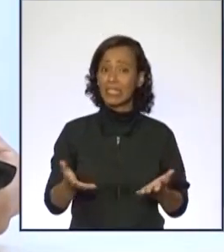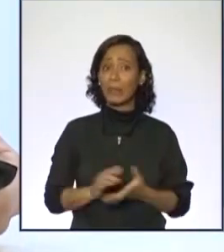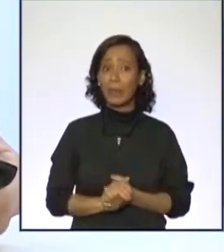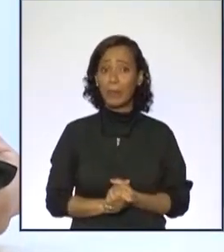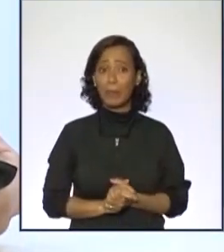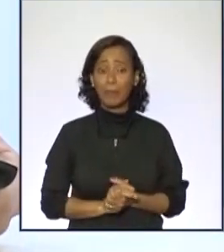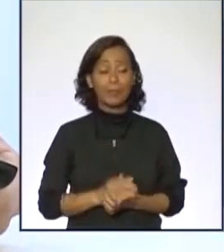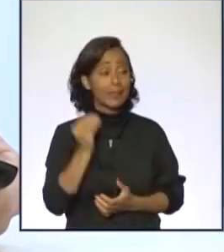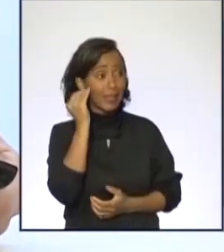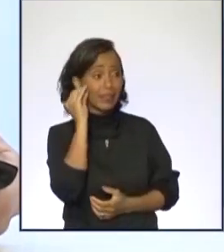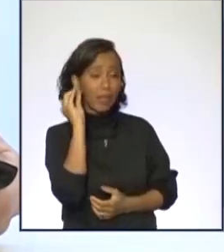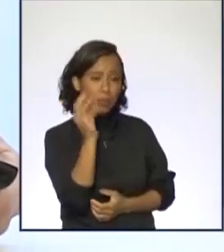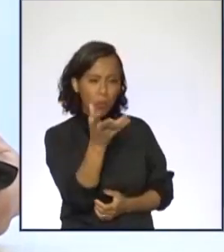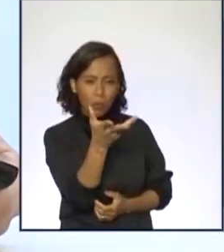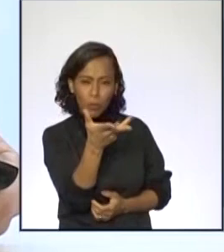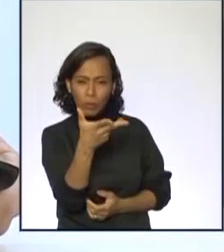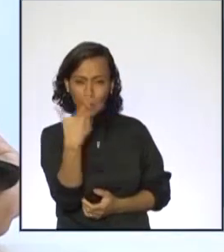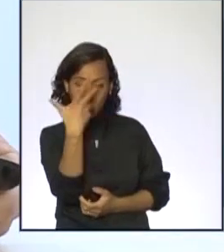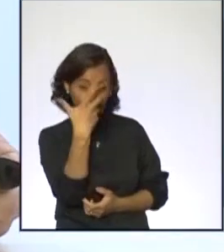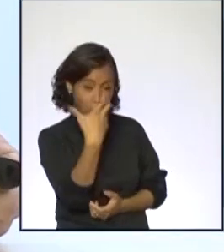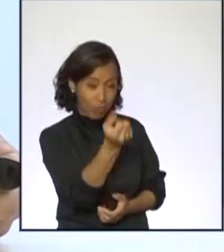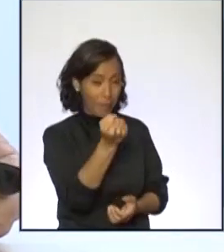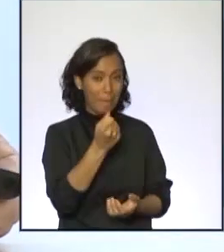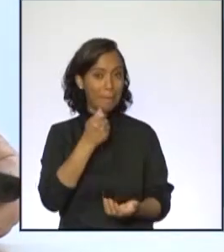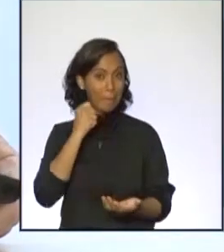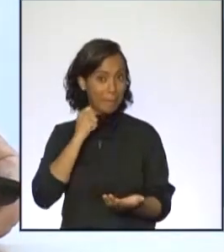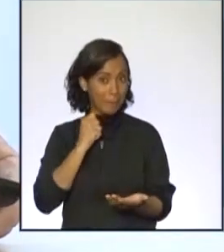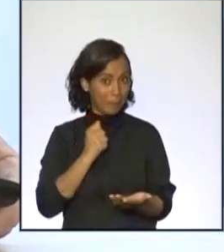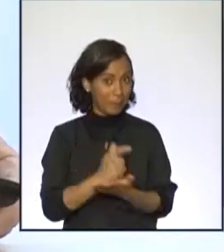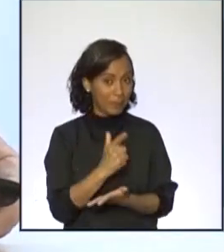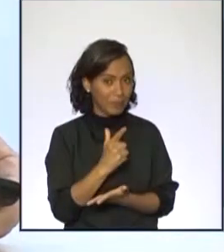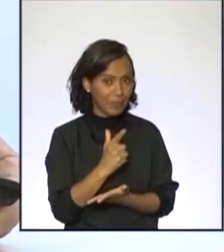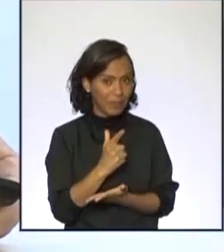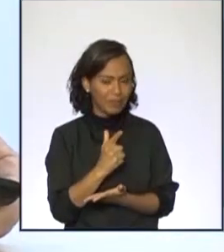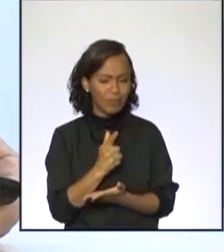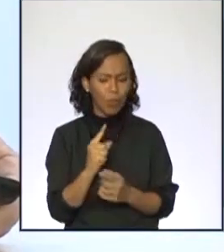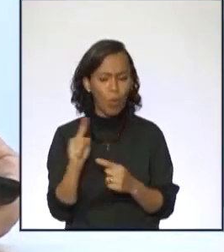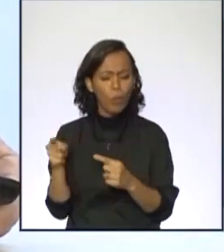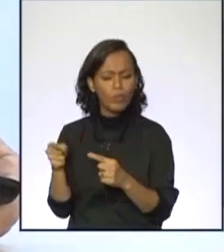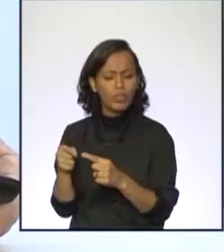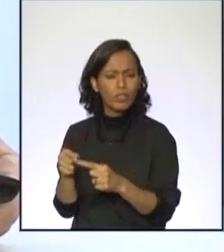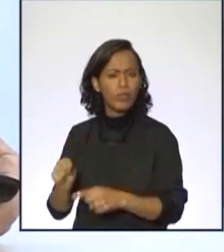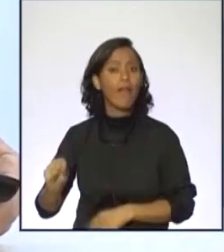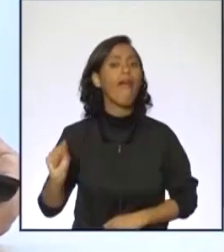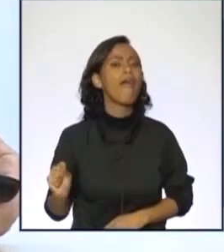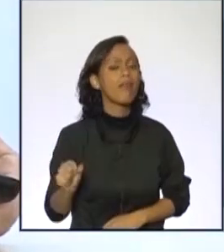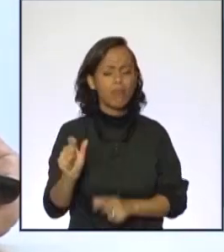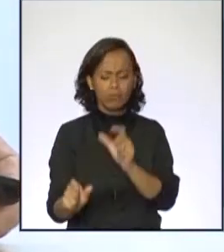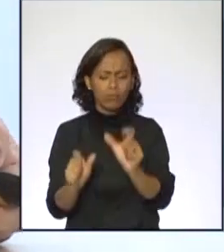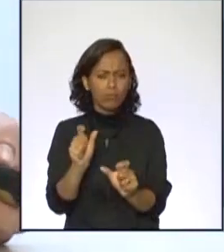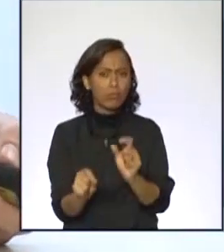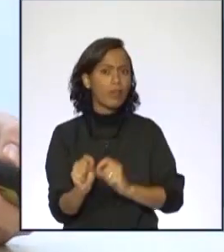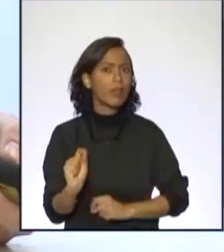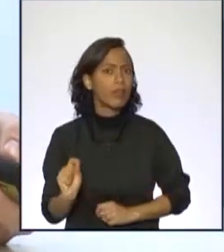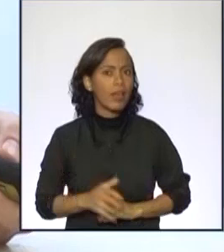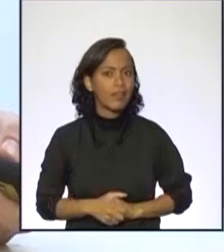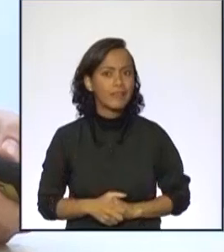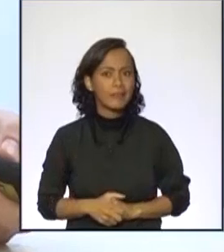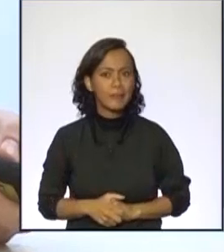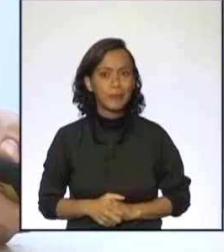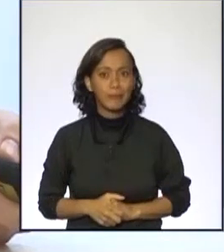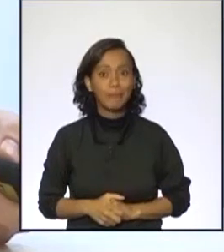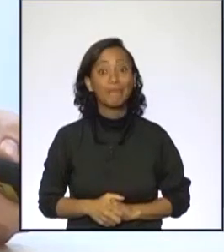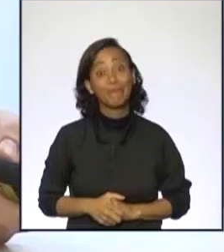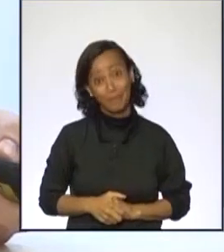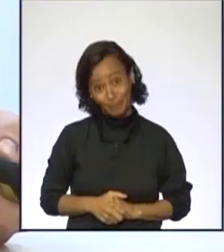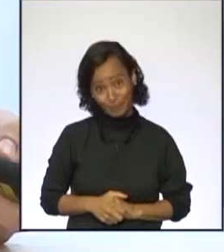da persuasão aí é atingir A que grupo? a que grupo? Aqueles que dependem